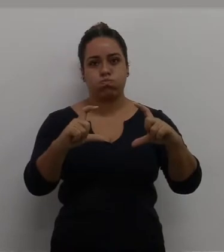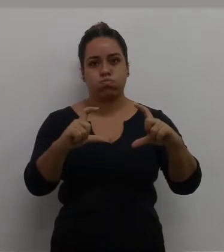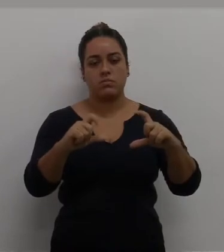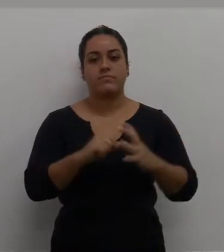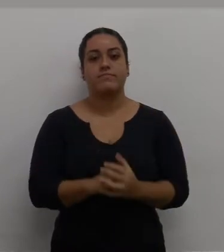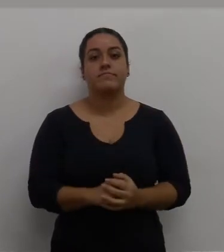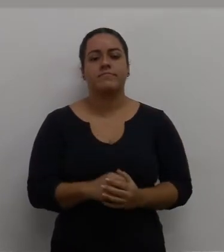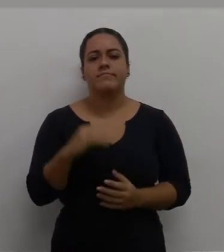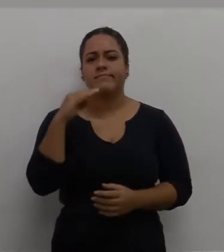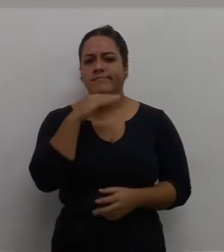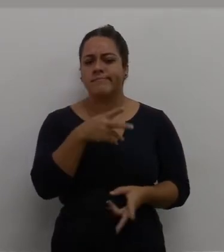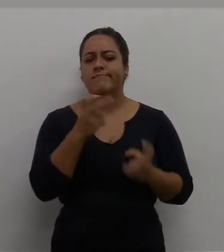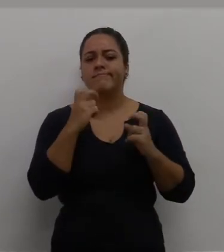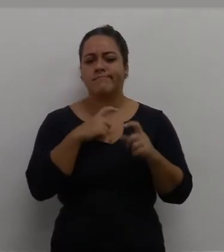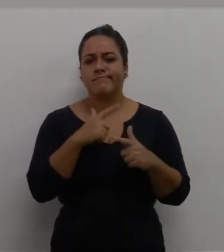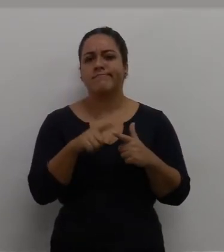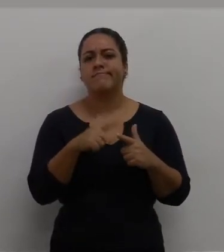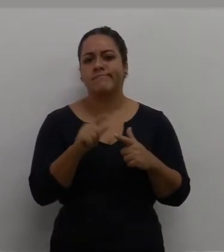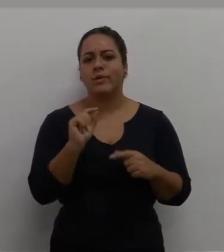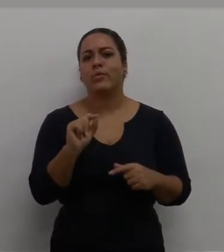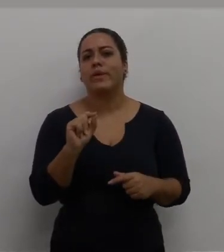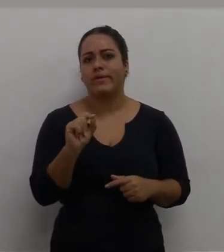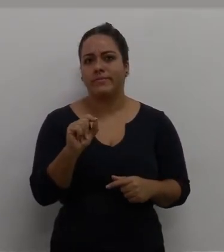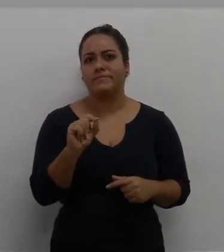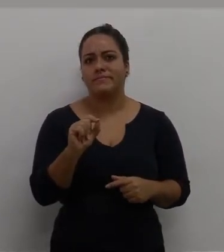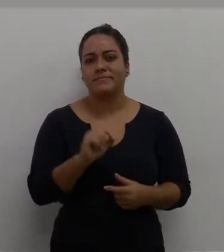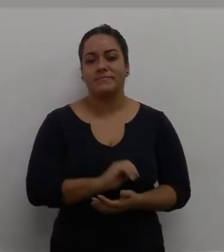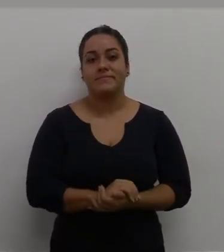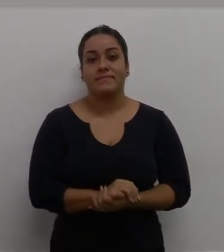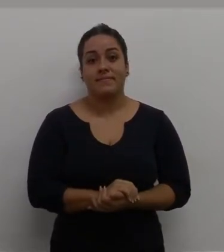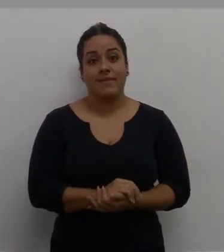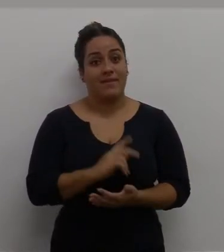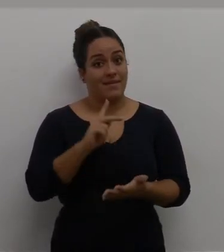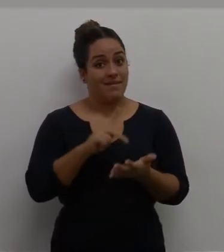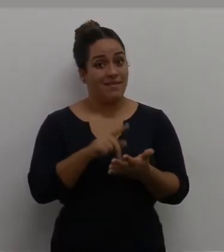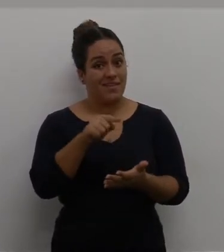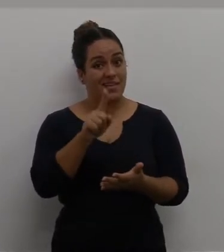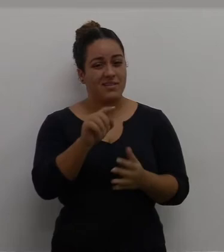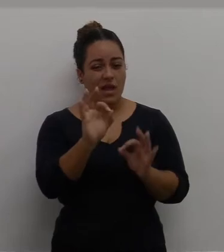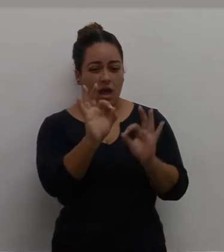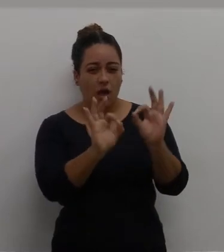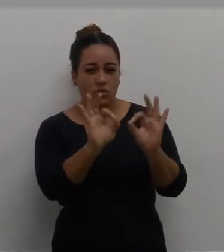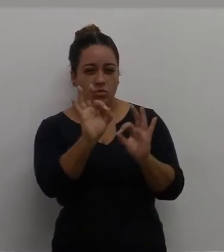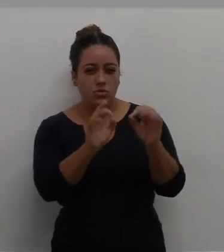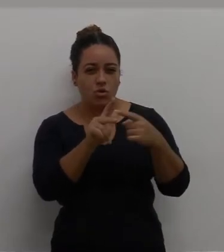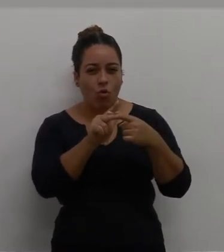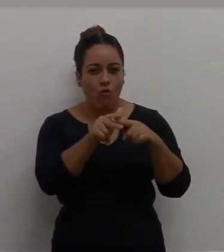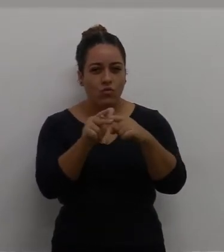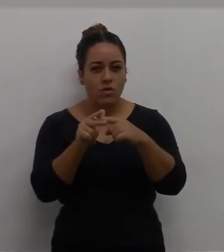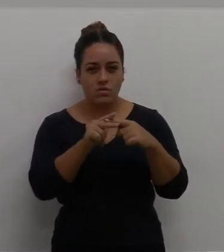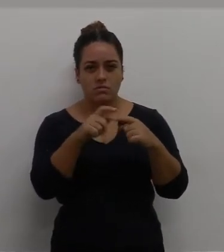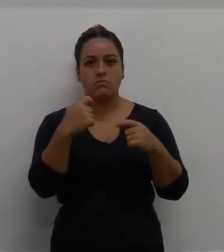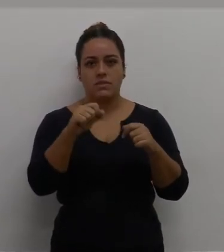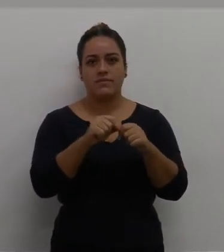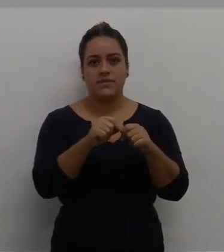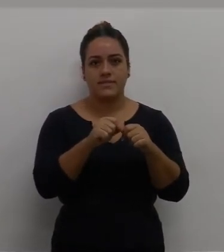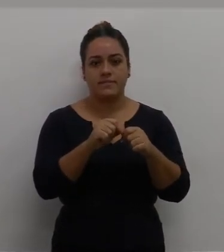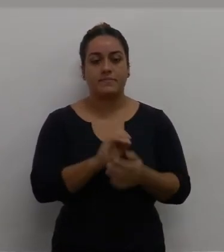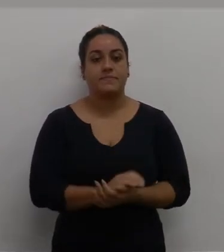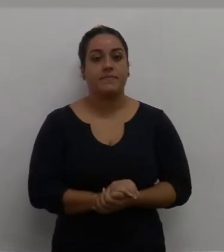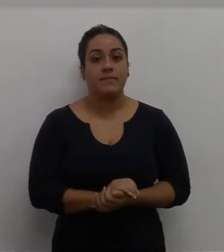Certo? Mas percebam que há um probleminha ali. Qual é o problema? Na verdade, é um ajuste na configuração que a gente precisa